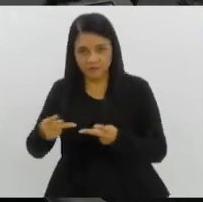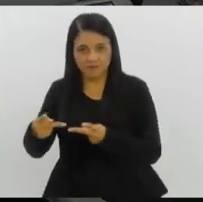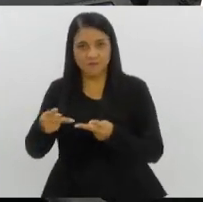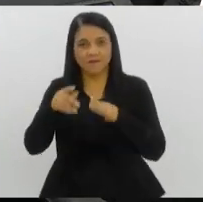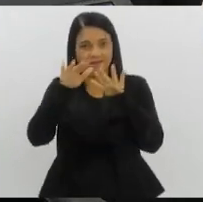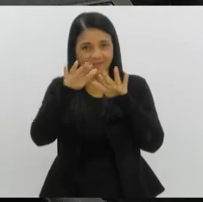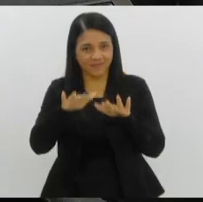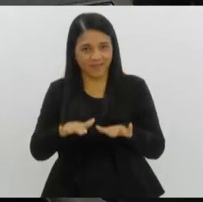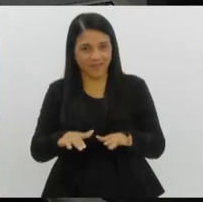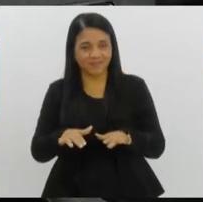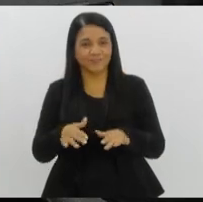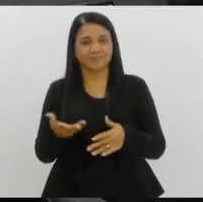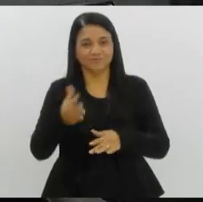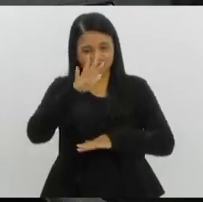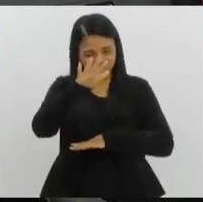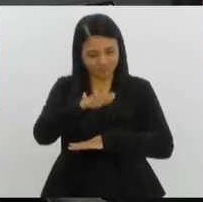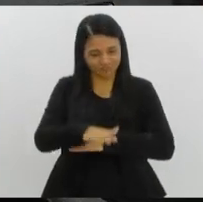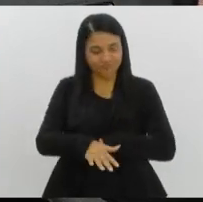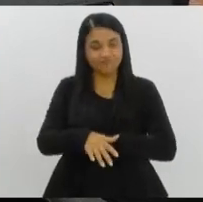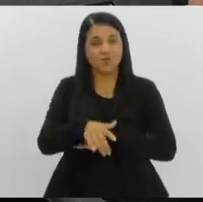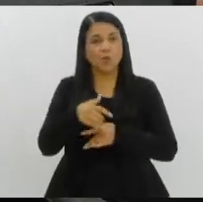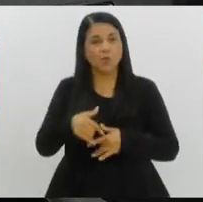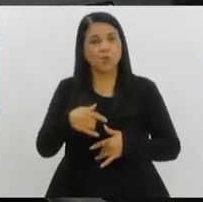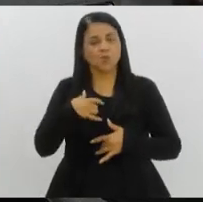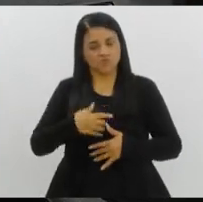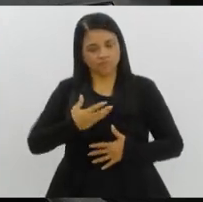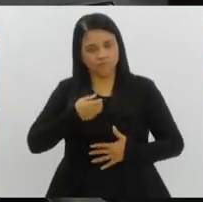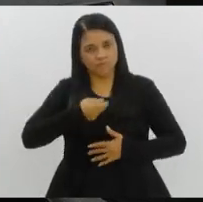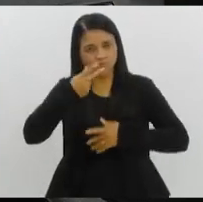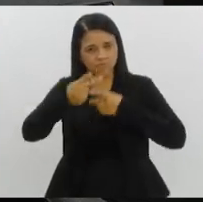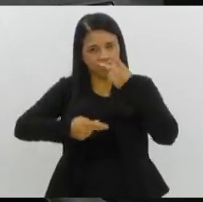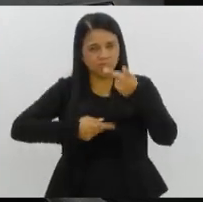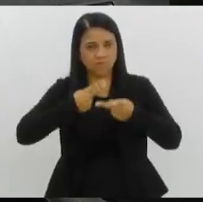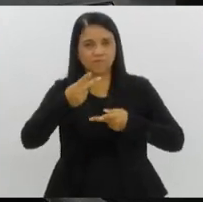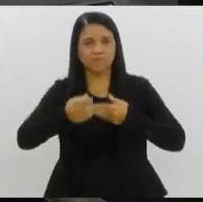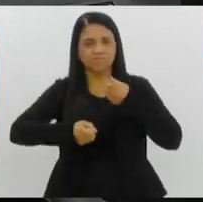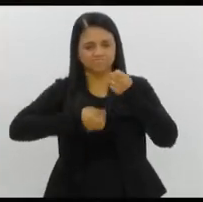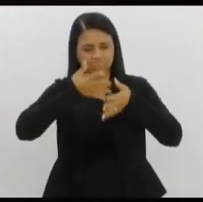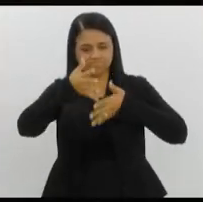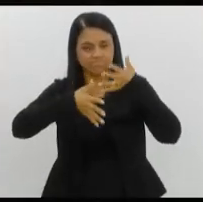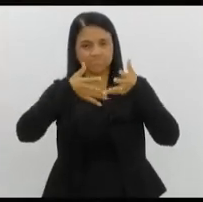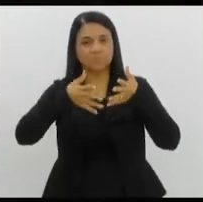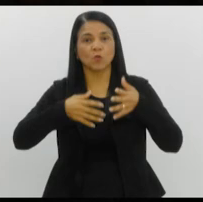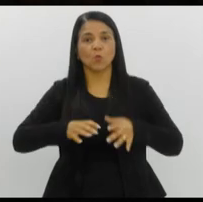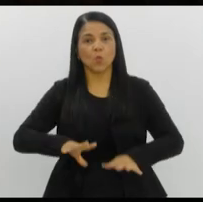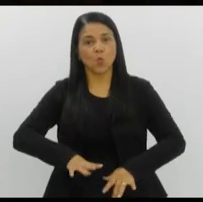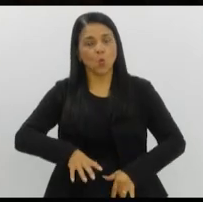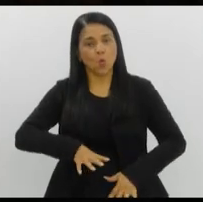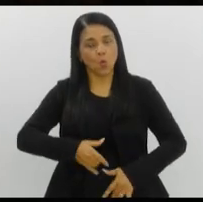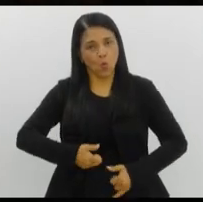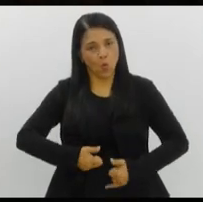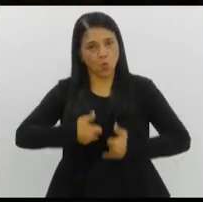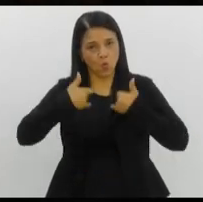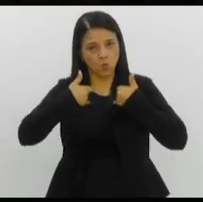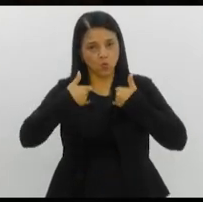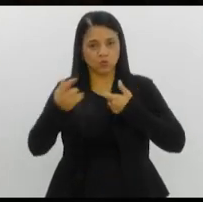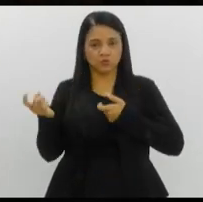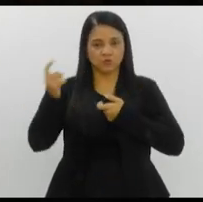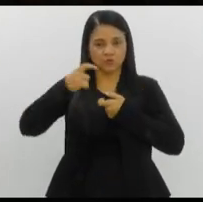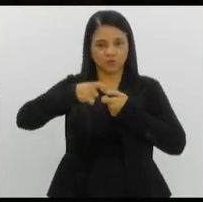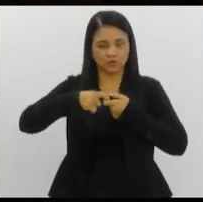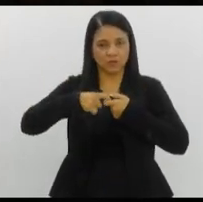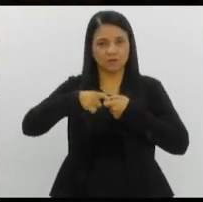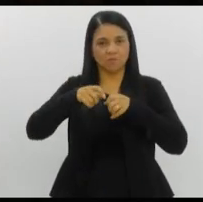tarde. Dizer do orgulho de poder retornar a esse parlamento, à chamada Casa do